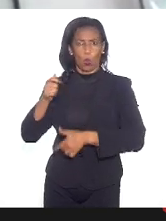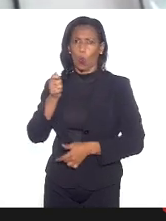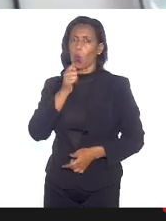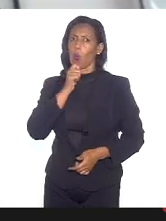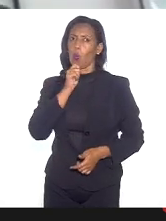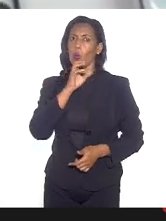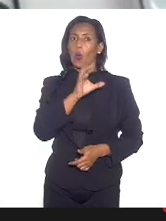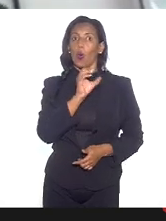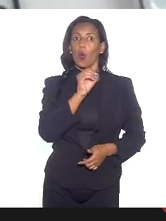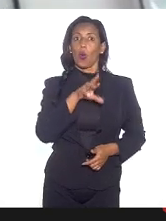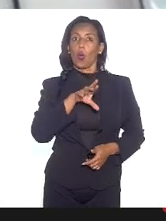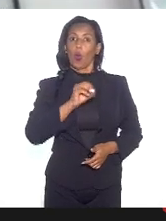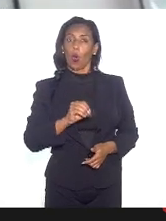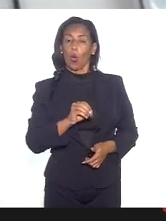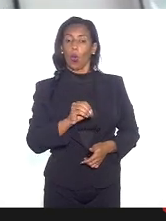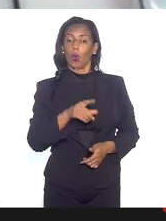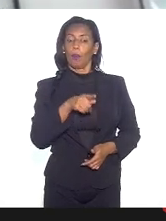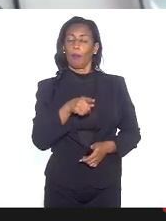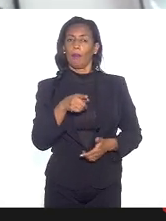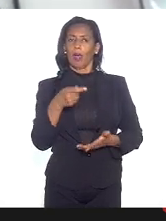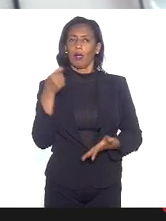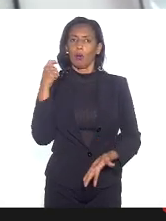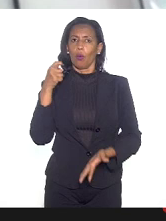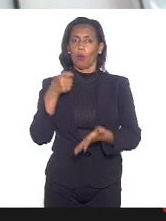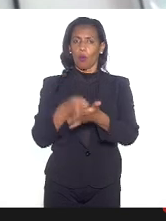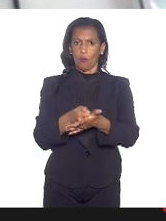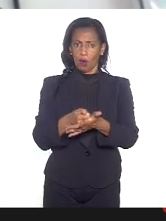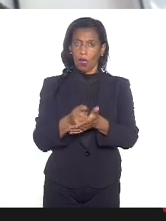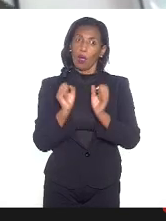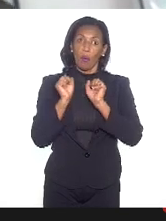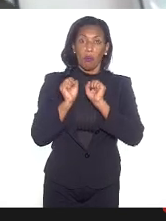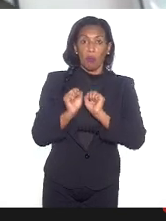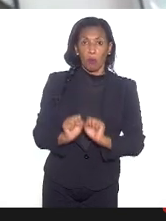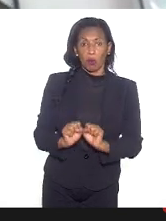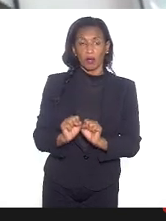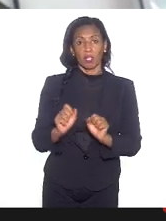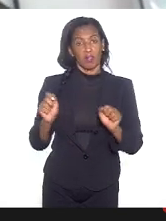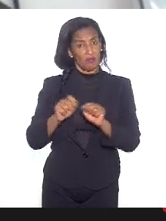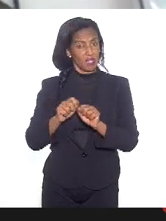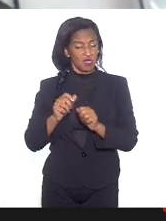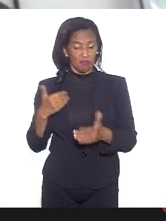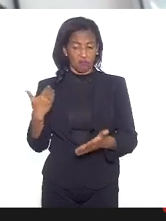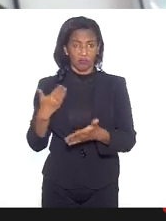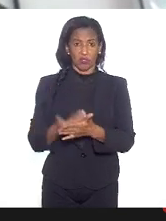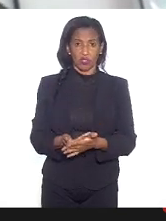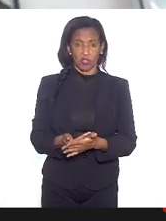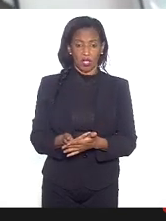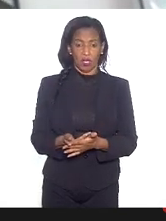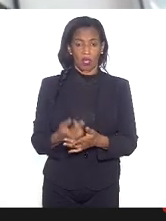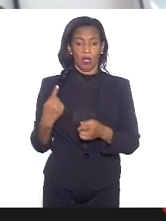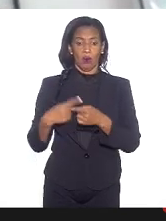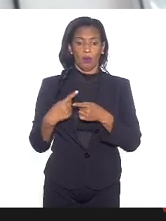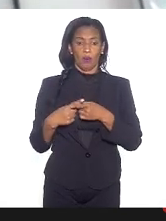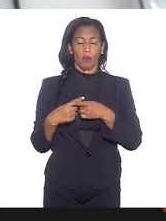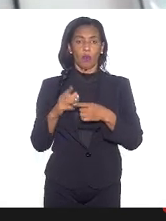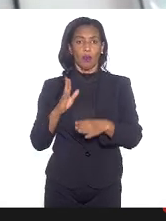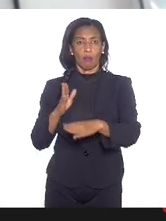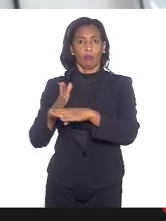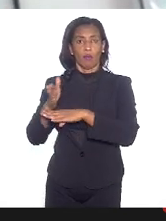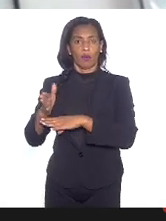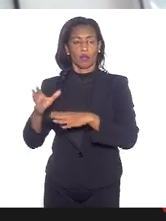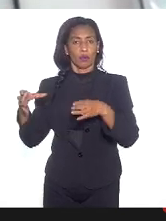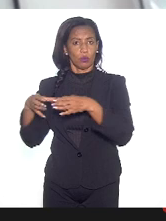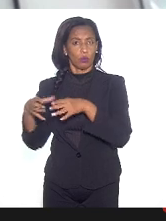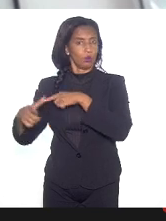para deliberar a convocação. Poderia fazê-lo desde já, porque na aprovação do grupo de trabalho